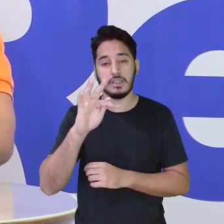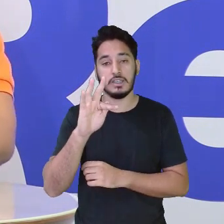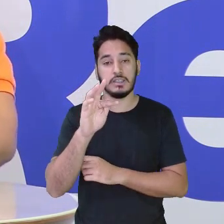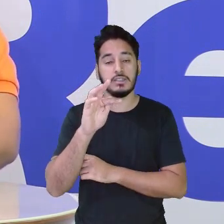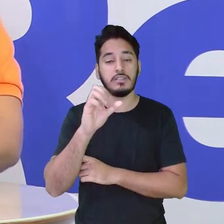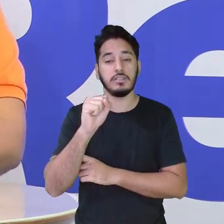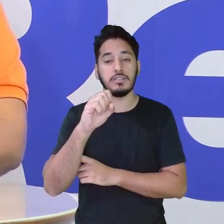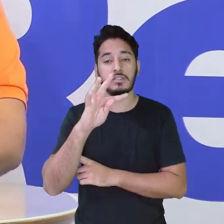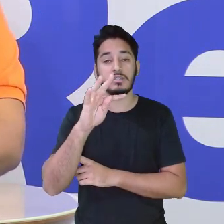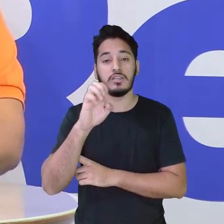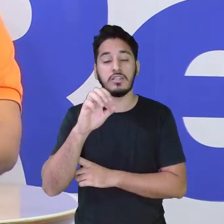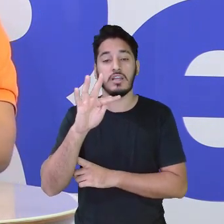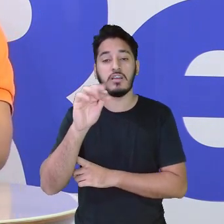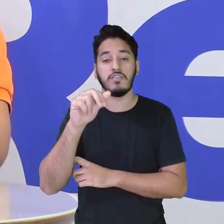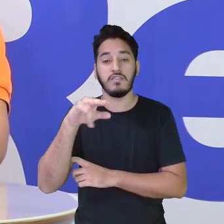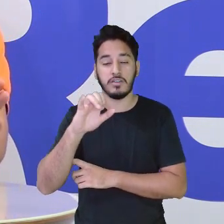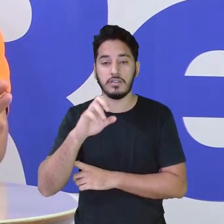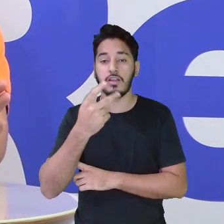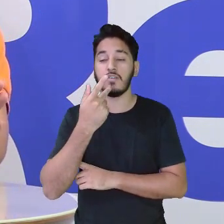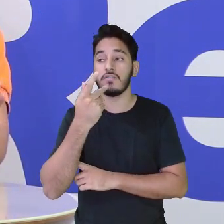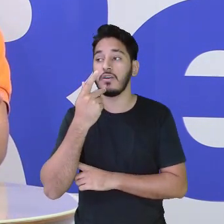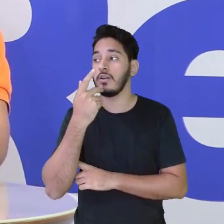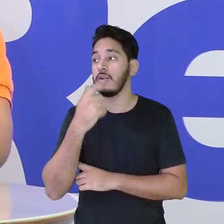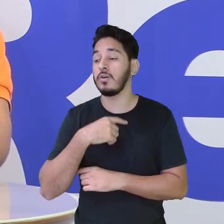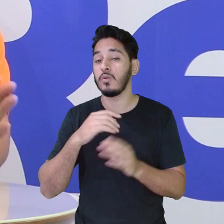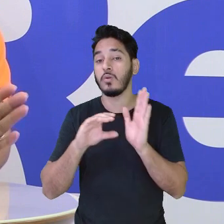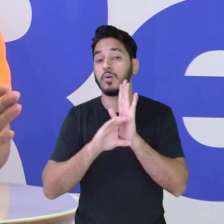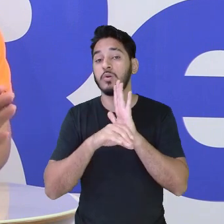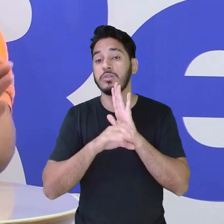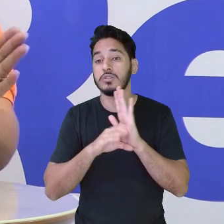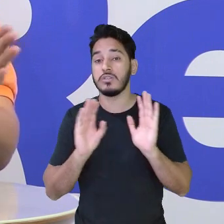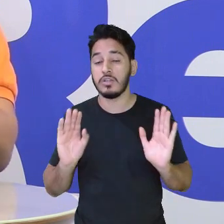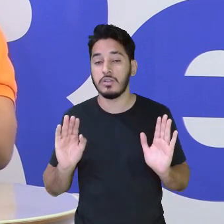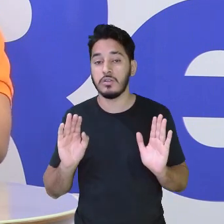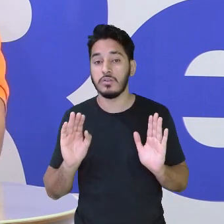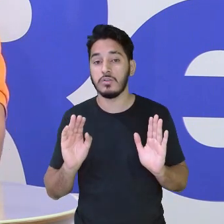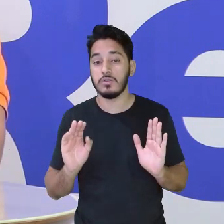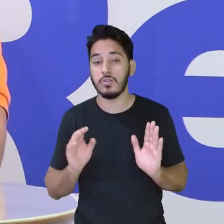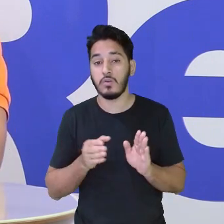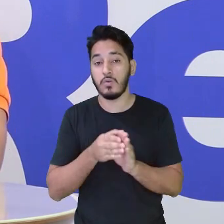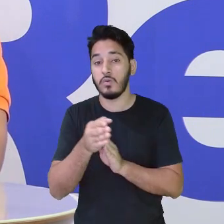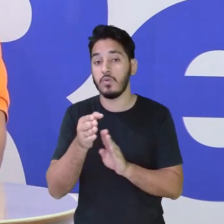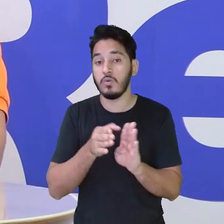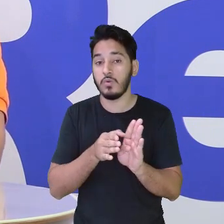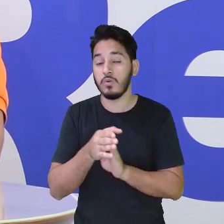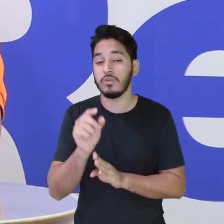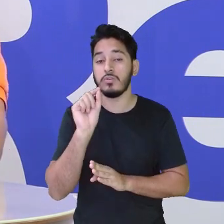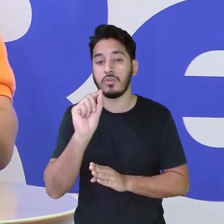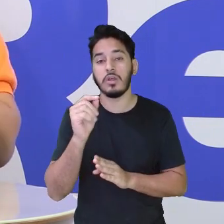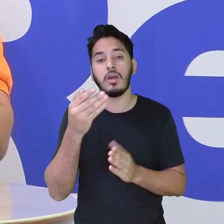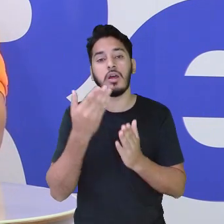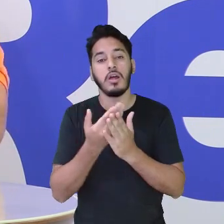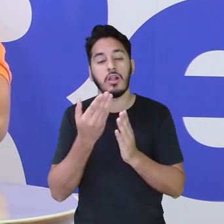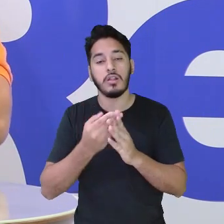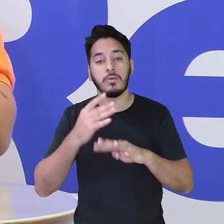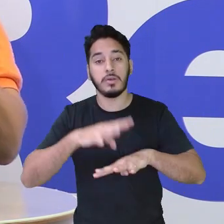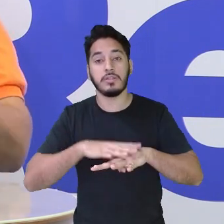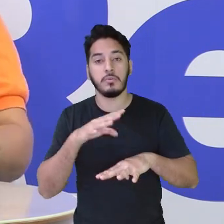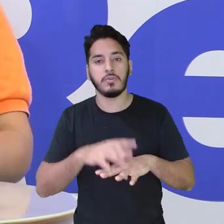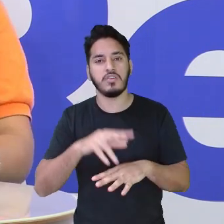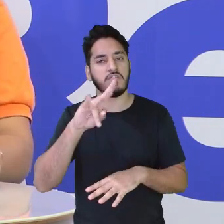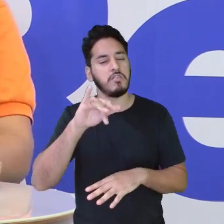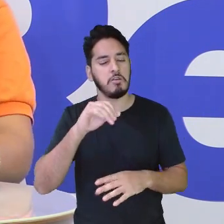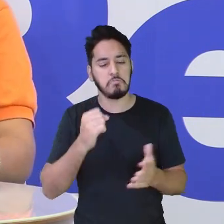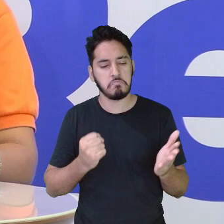que ela não é boa em fração. Mas aí segue o nosso conselho, assiste às aulas de matemática, você vai terminar o ano